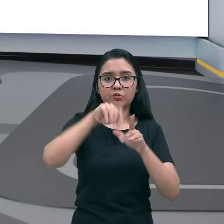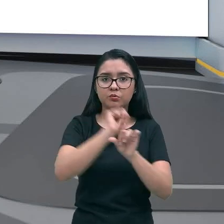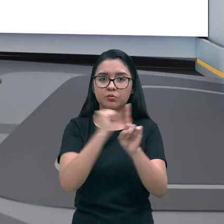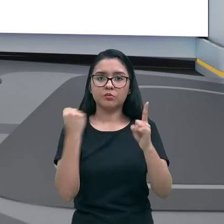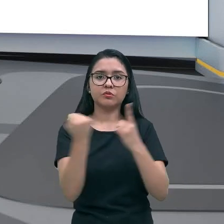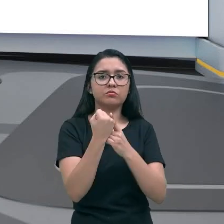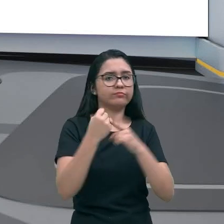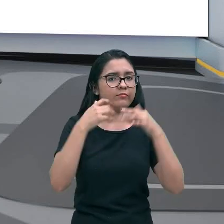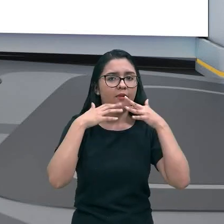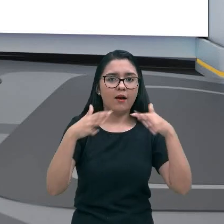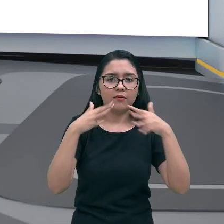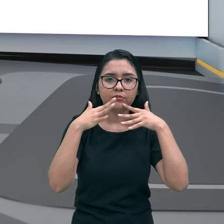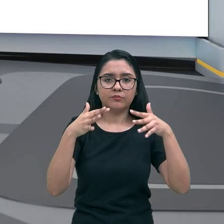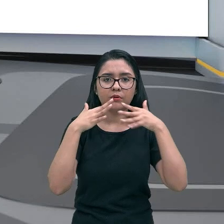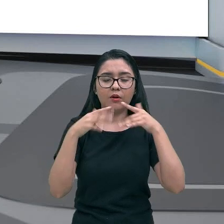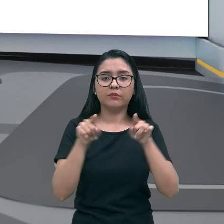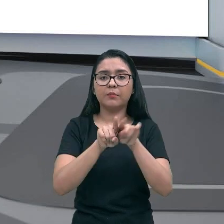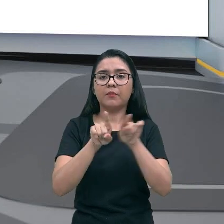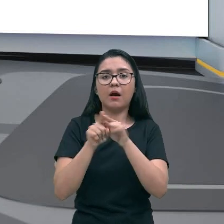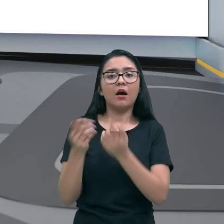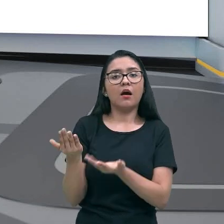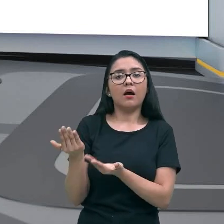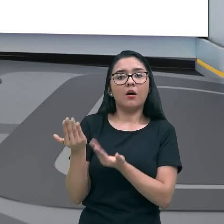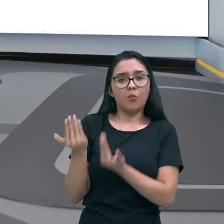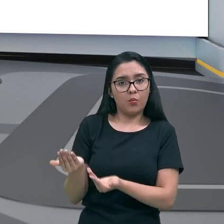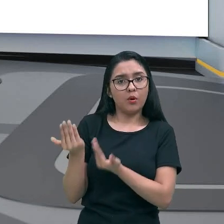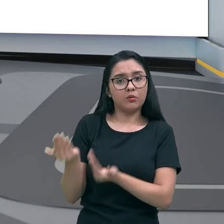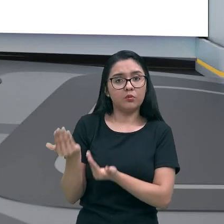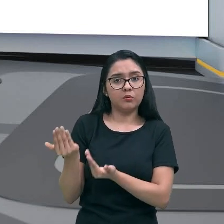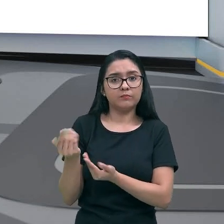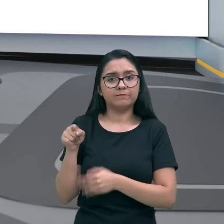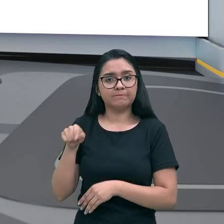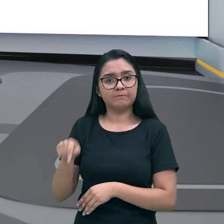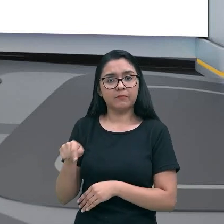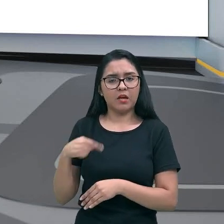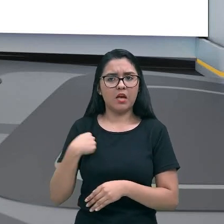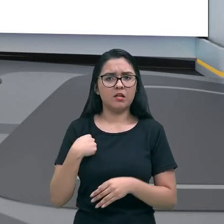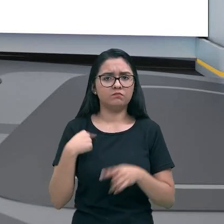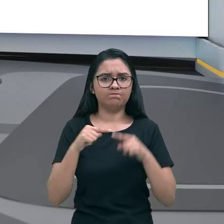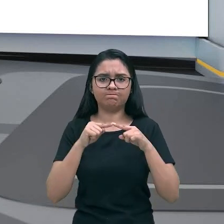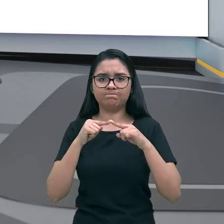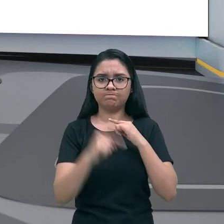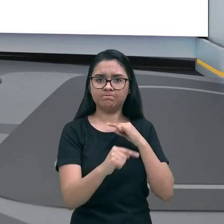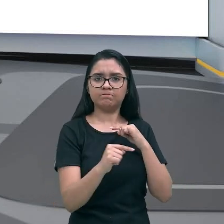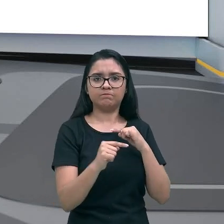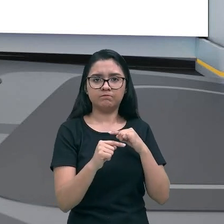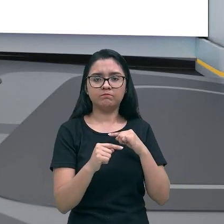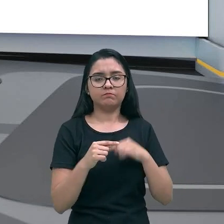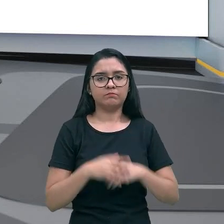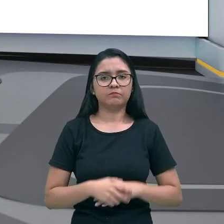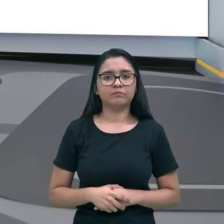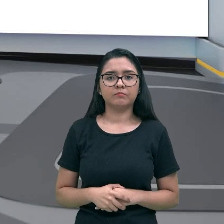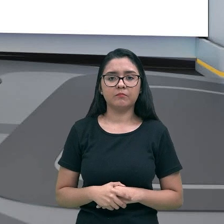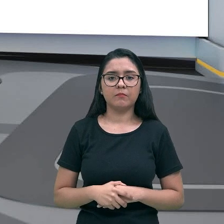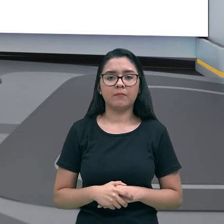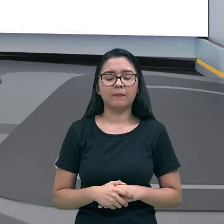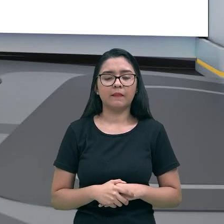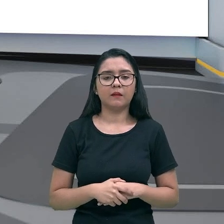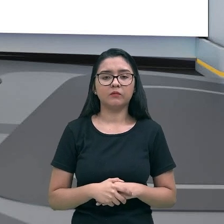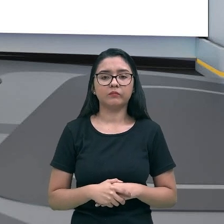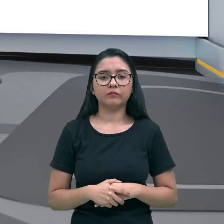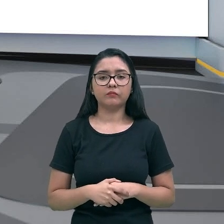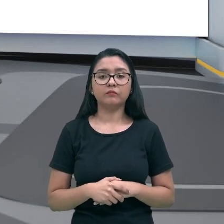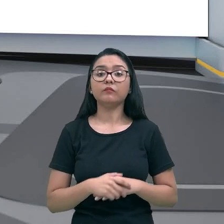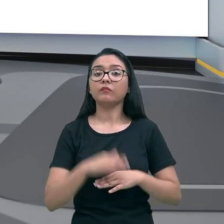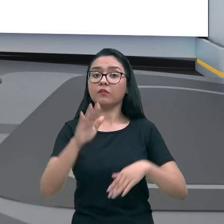até natural que esse adolescente comece a ir contra aqueles padrões que ele tem mais próximo dele.